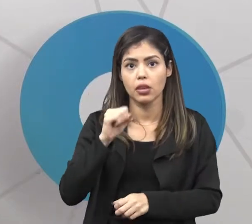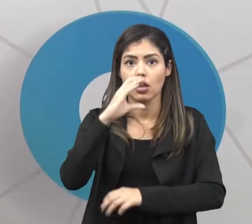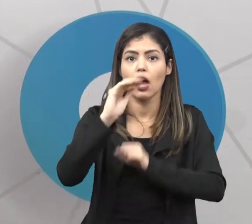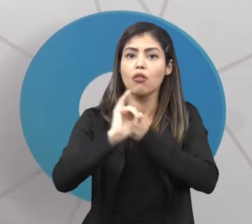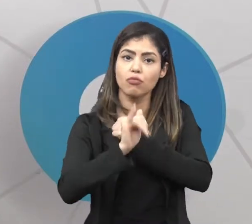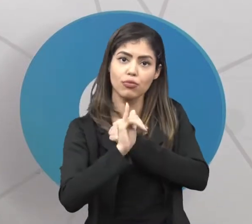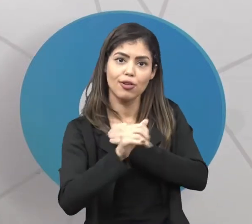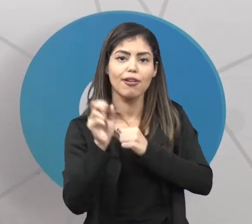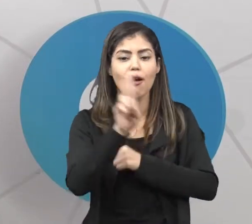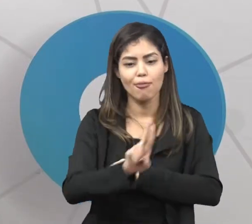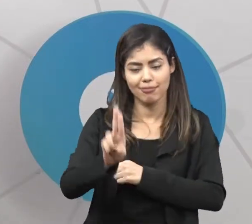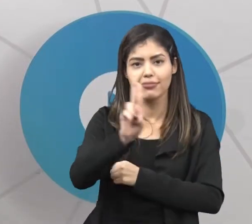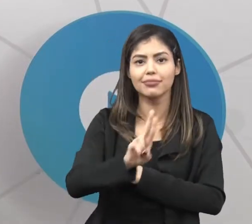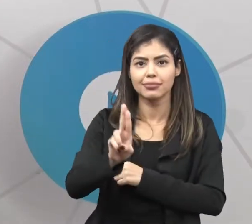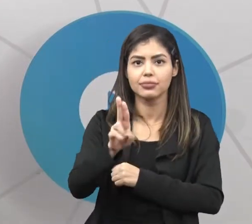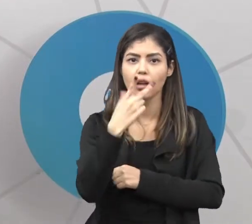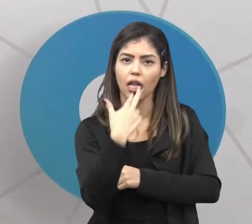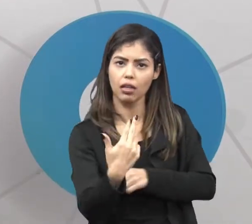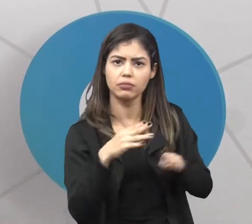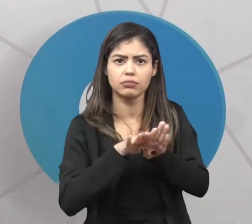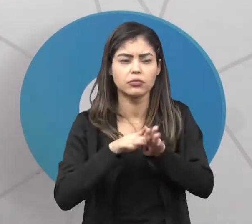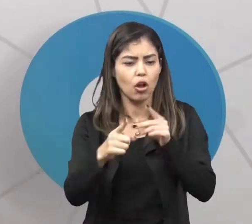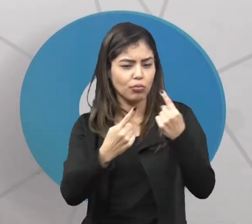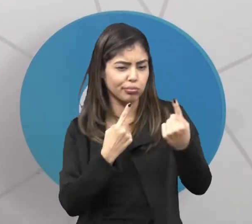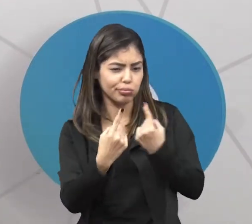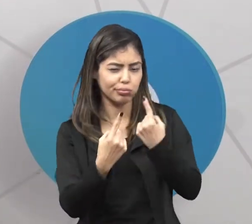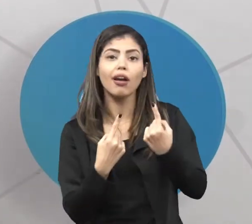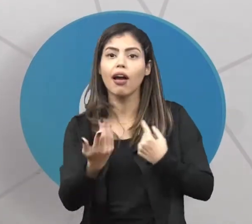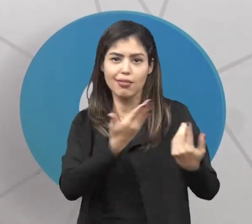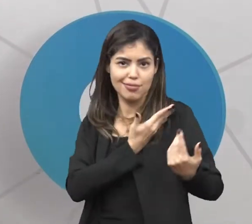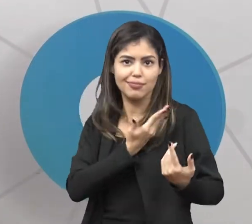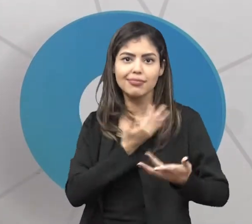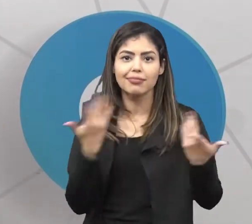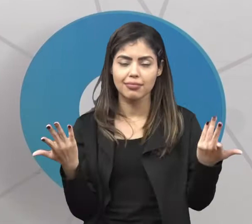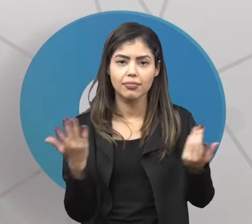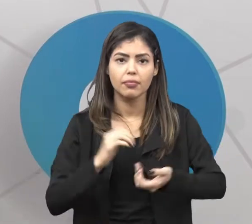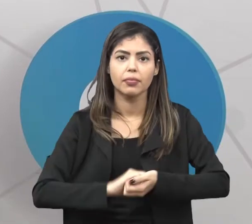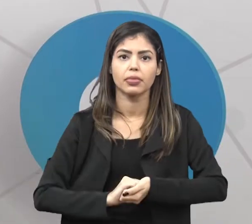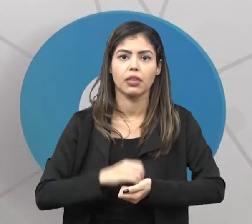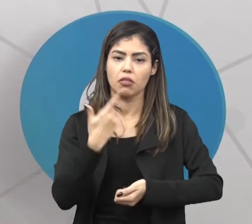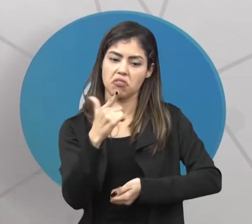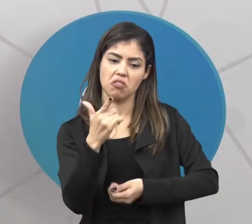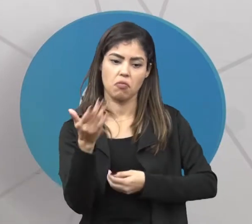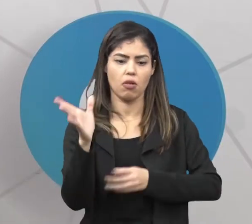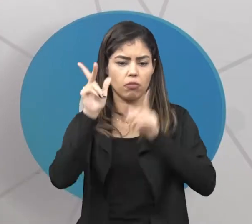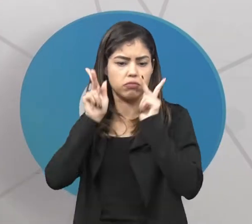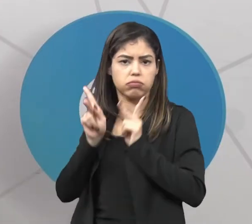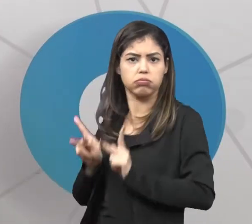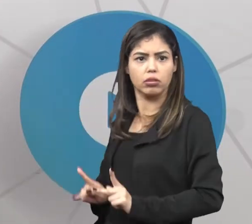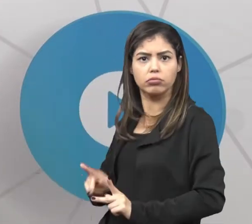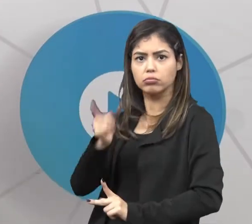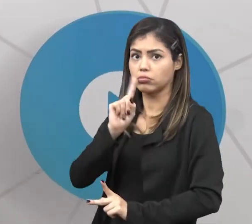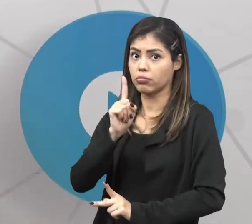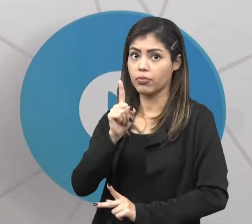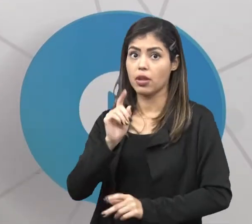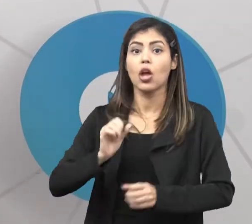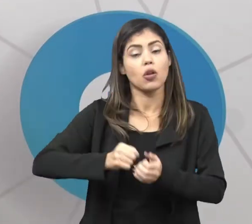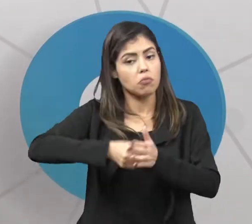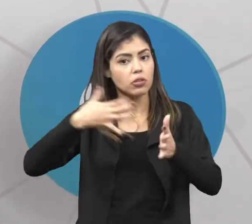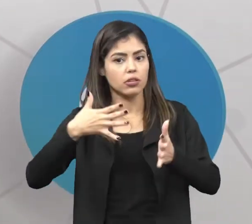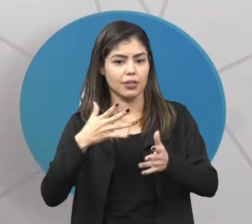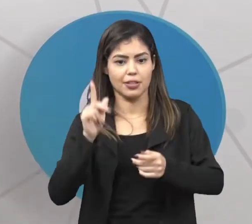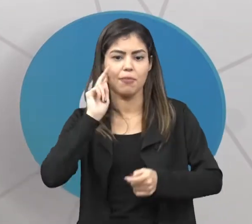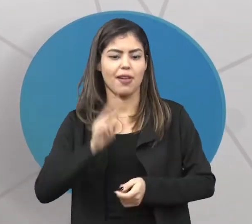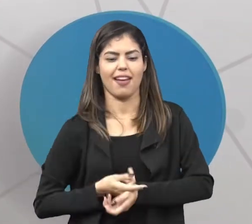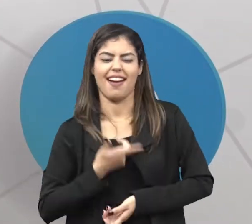se utiliza de uma linguagem de bate-papo, de amigos, sem nenhuma formalidade e muitas vezes